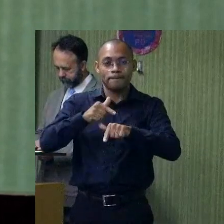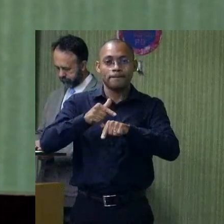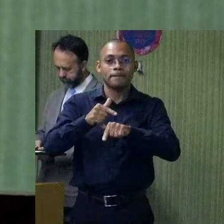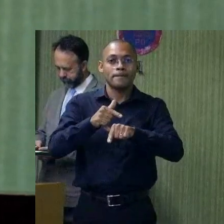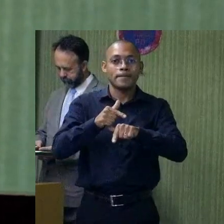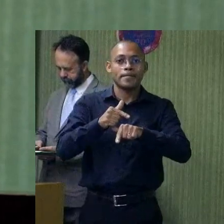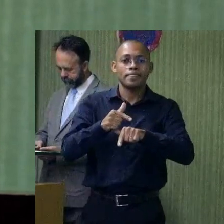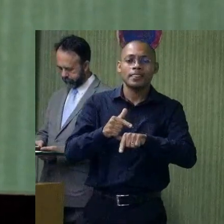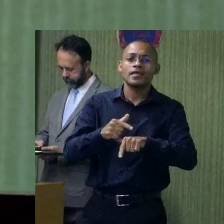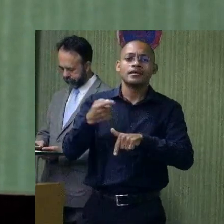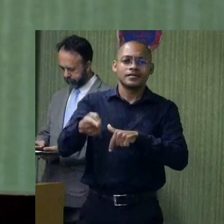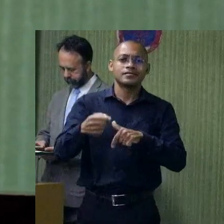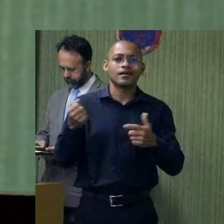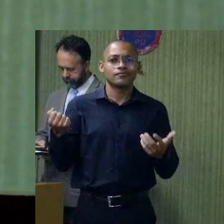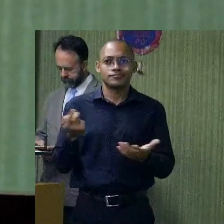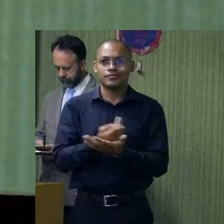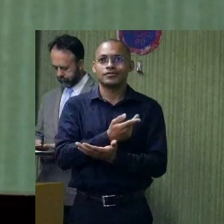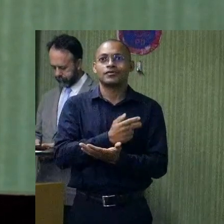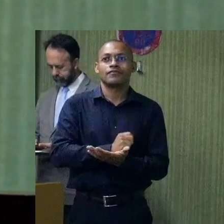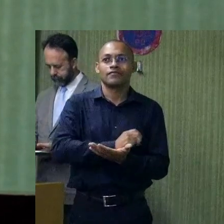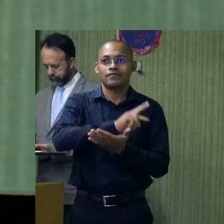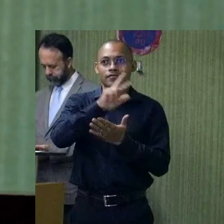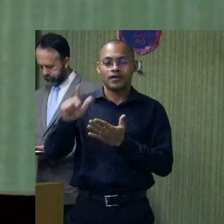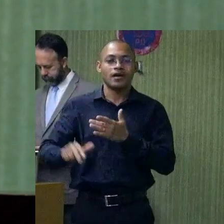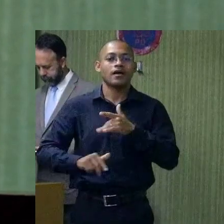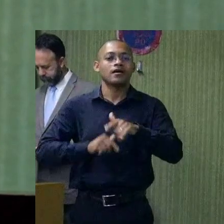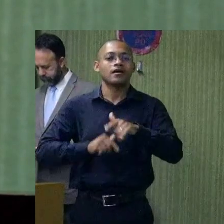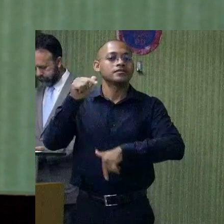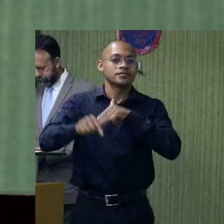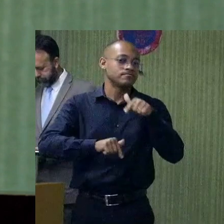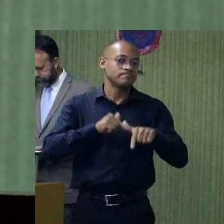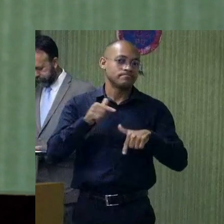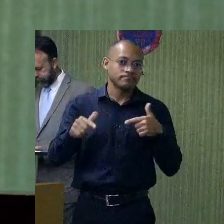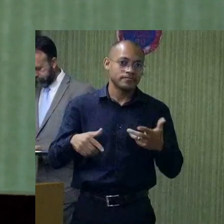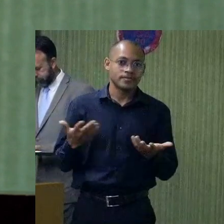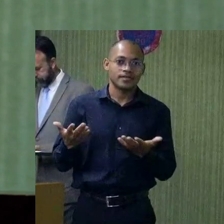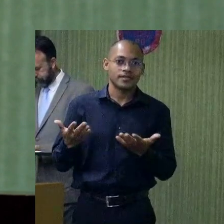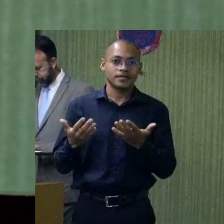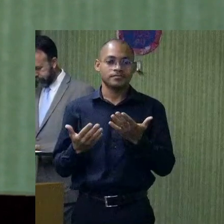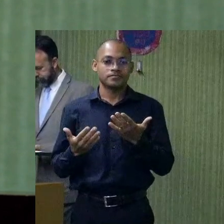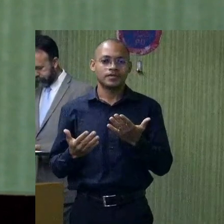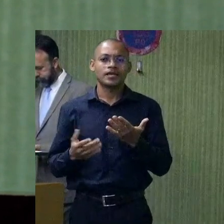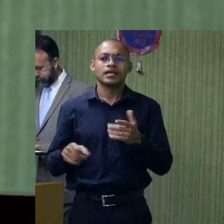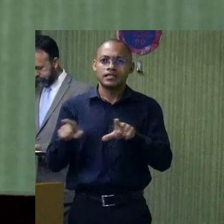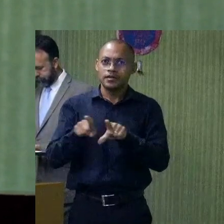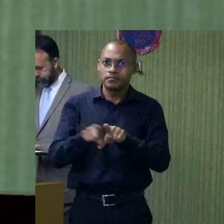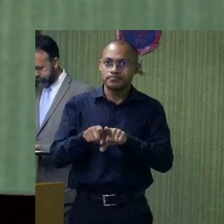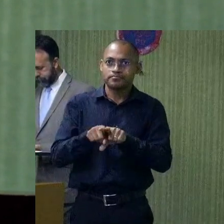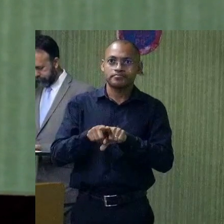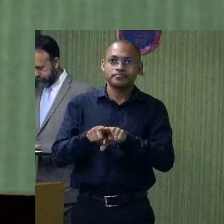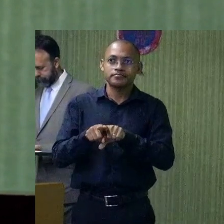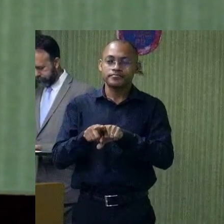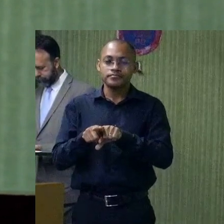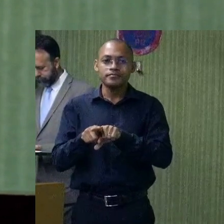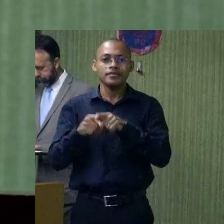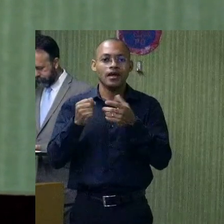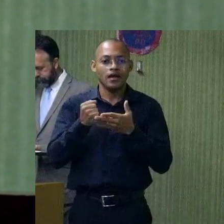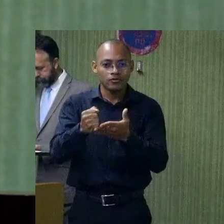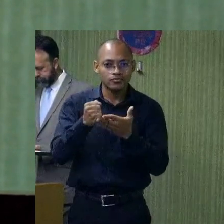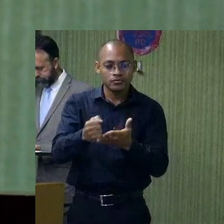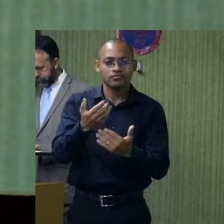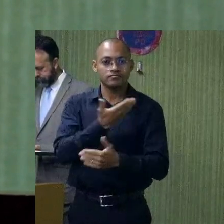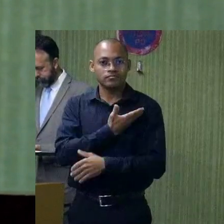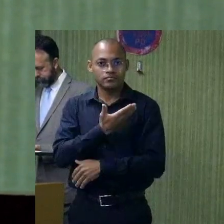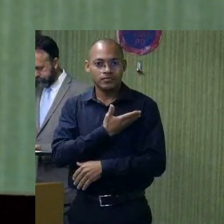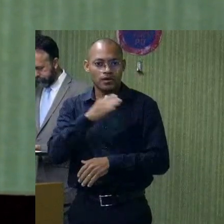então ele tem feito todo um trabalho nessa questão de H subsidiar também os colegas nessa tarefa de melhora o